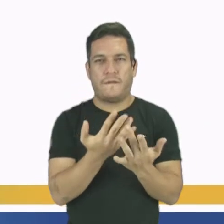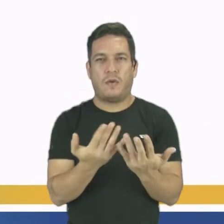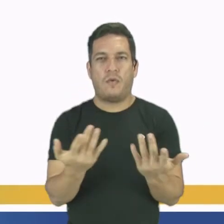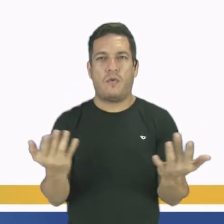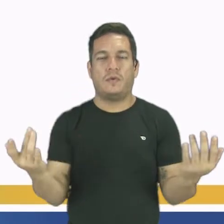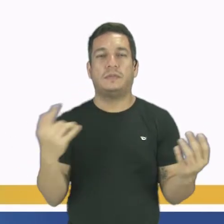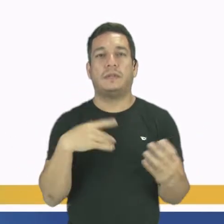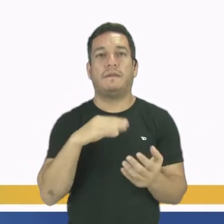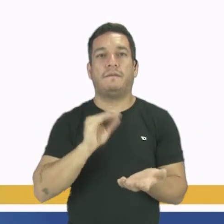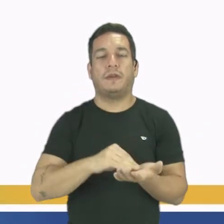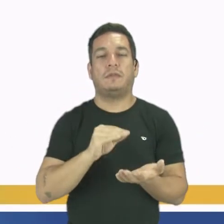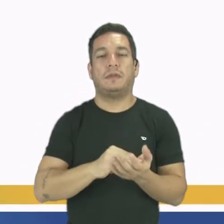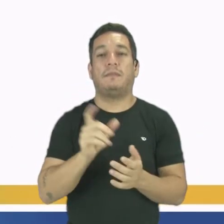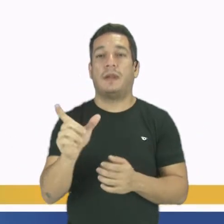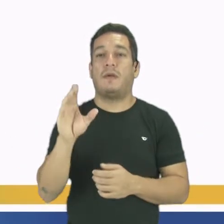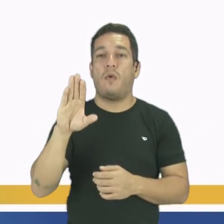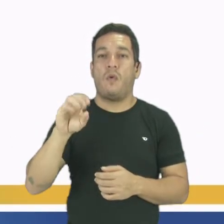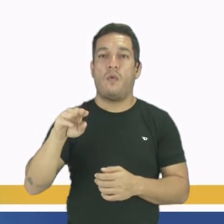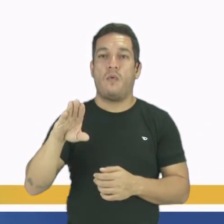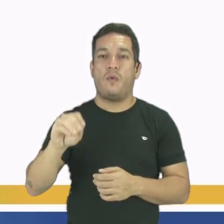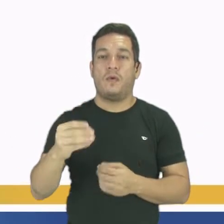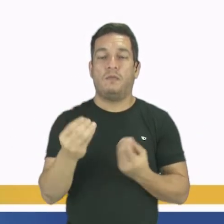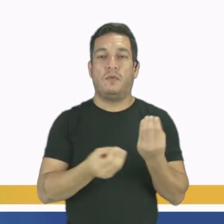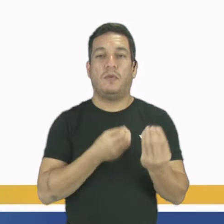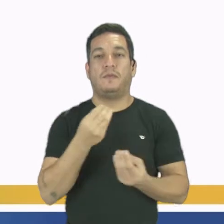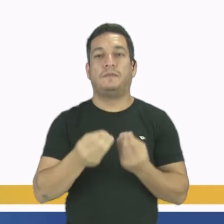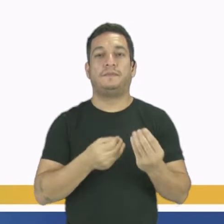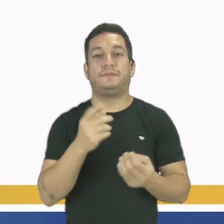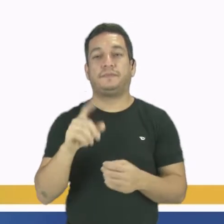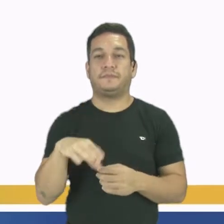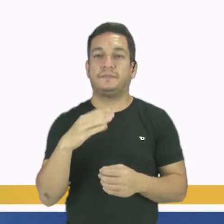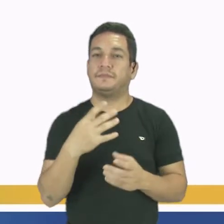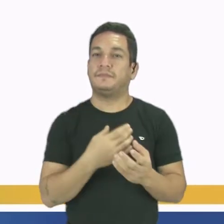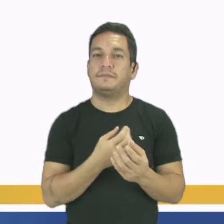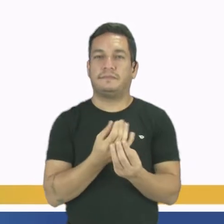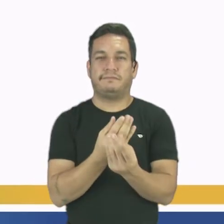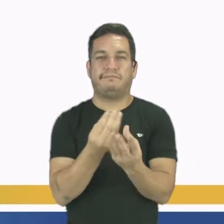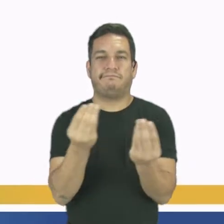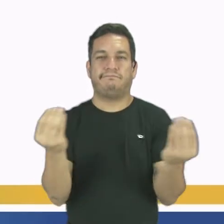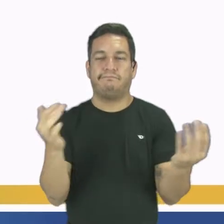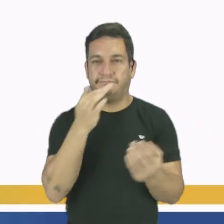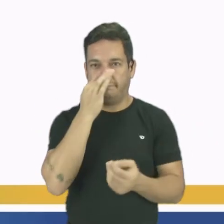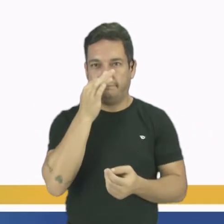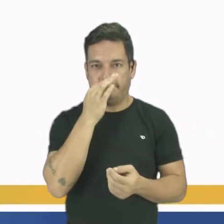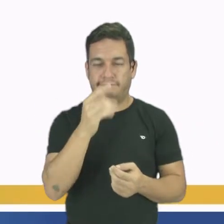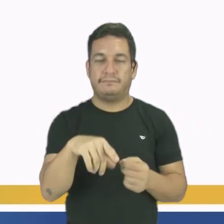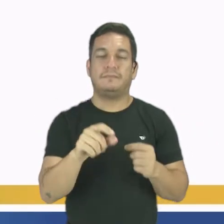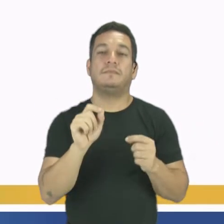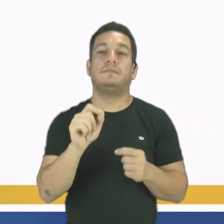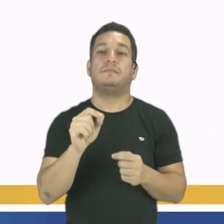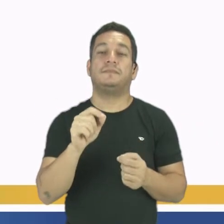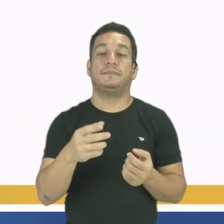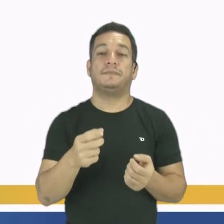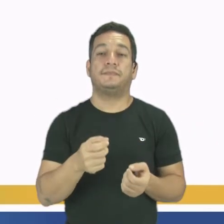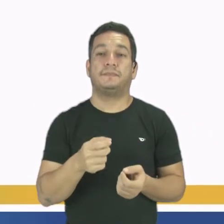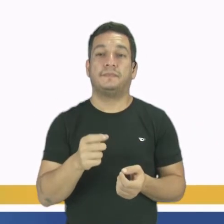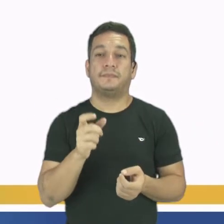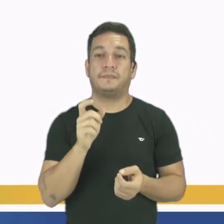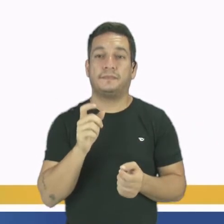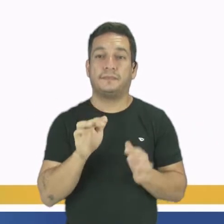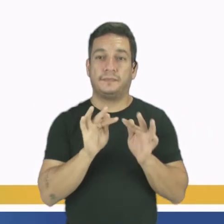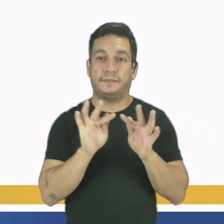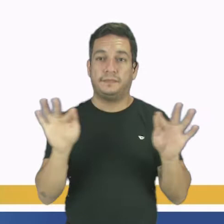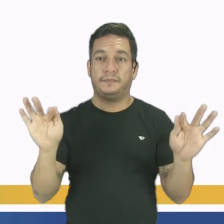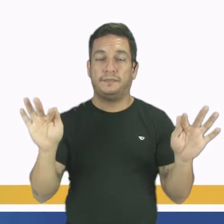como, meu amor é como uma caravana de rosas, torna essa expressão,